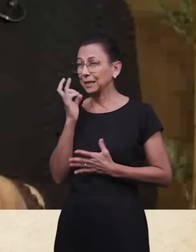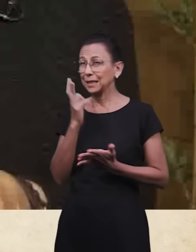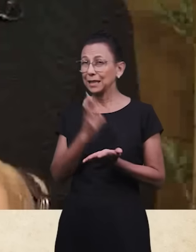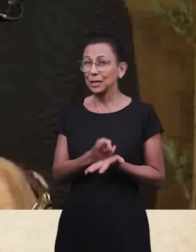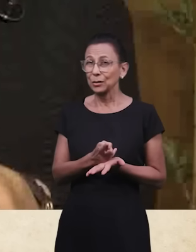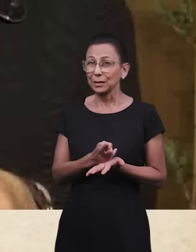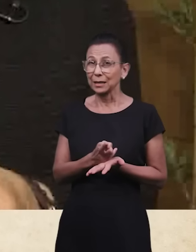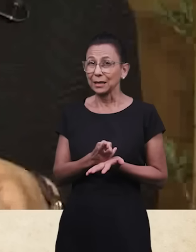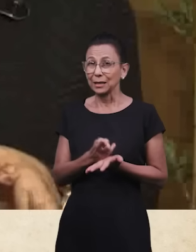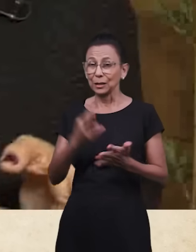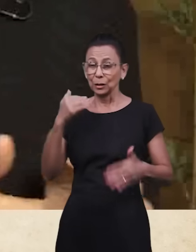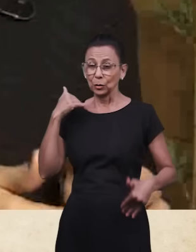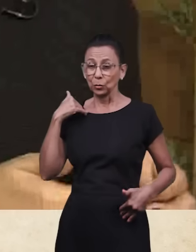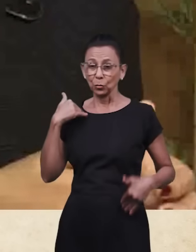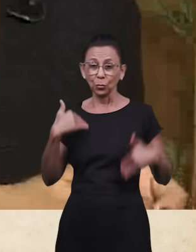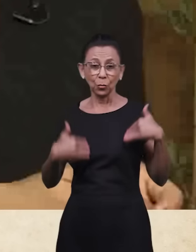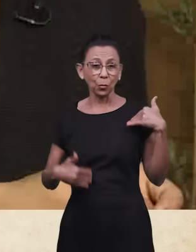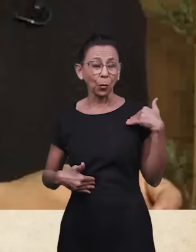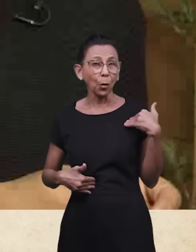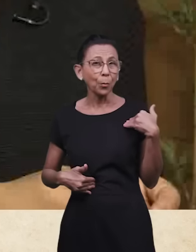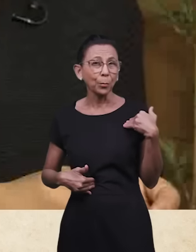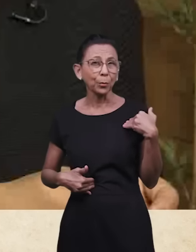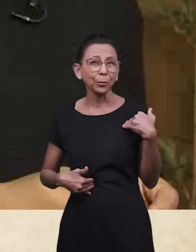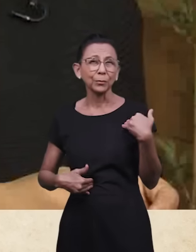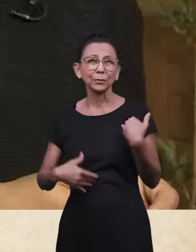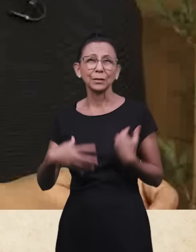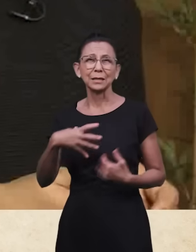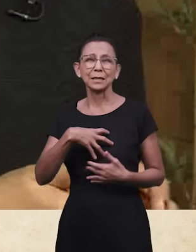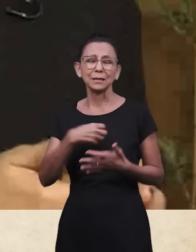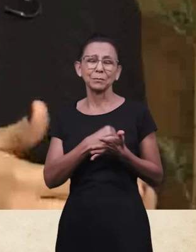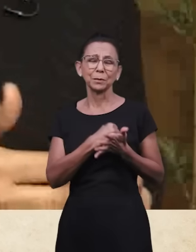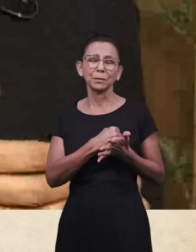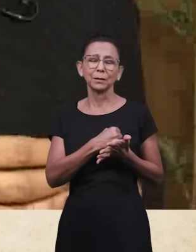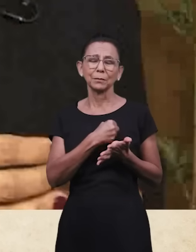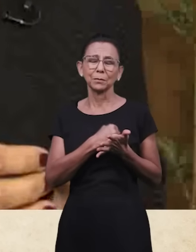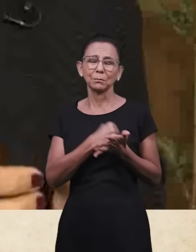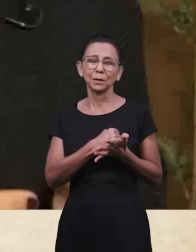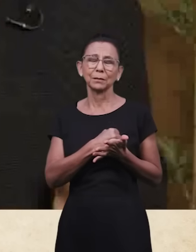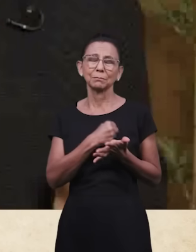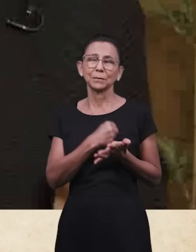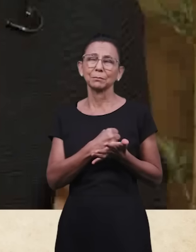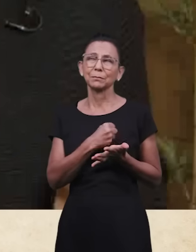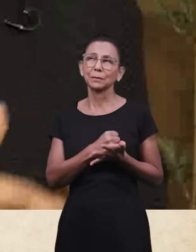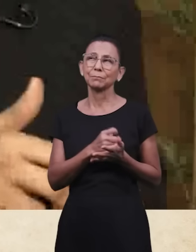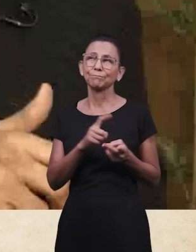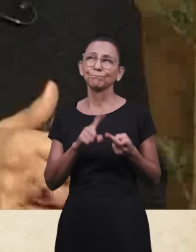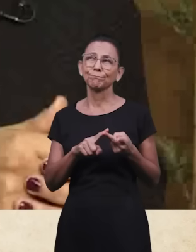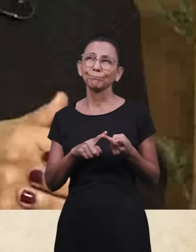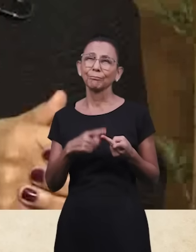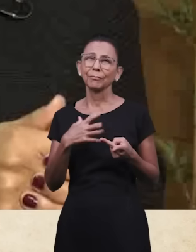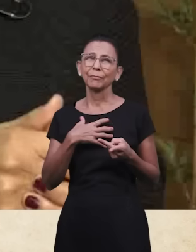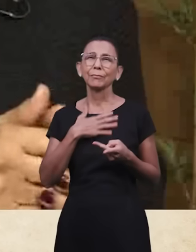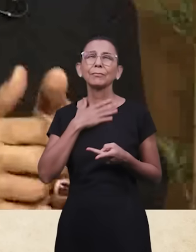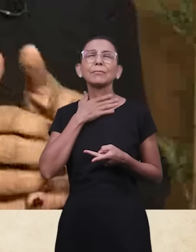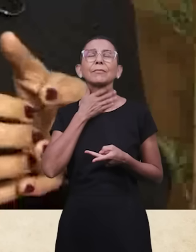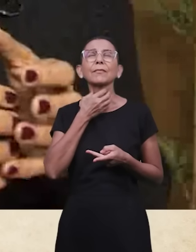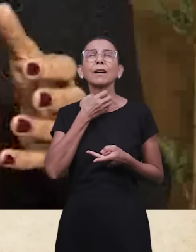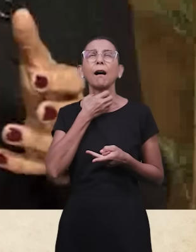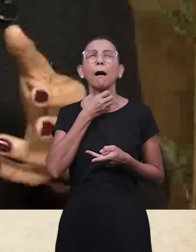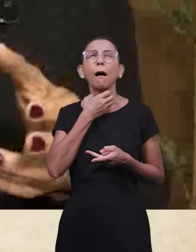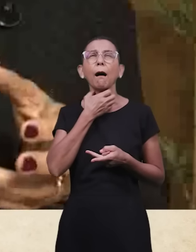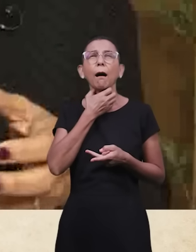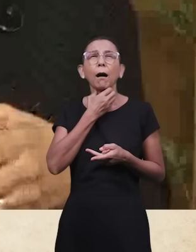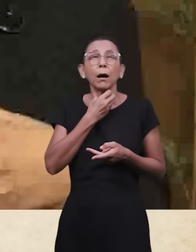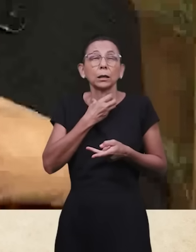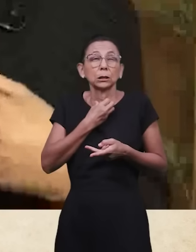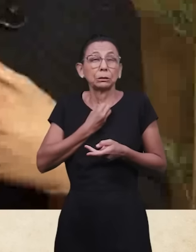com repercussões inclusive físicas. Você sente um ataque cardíaco, você sente